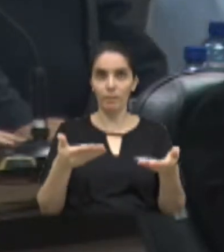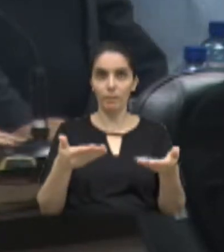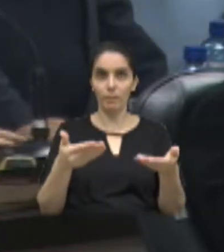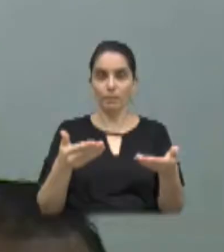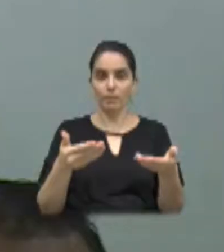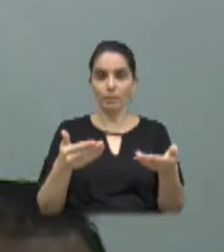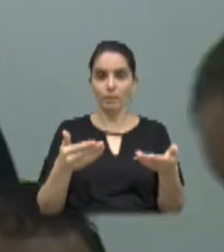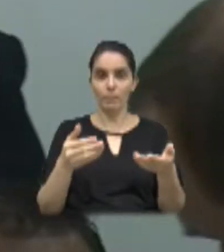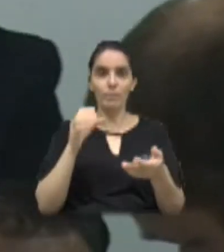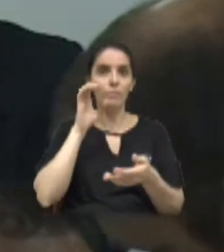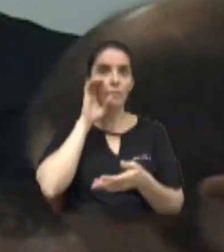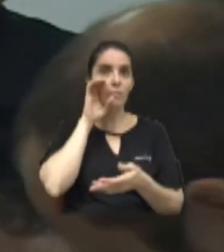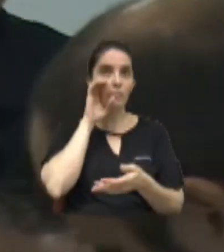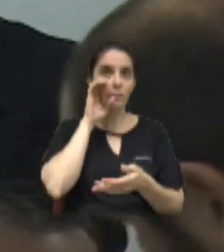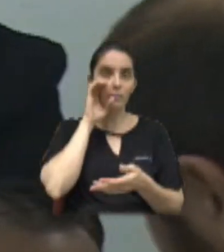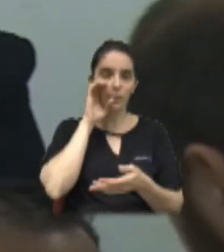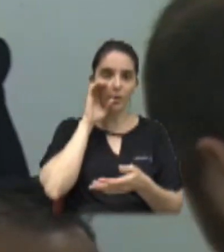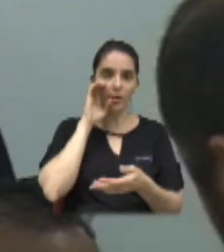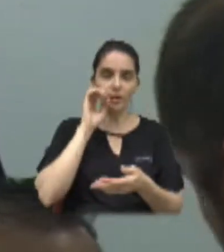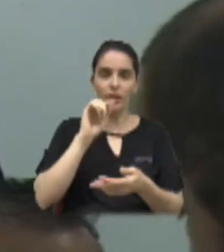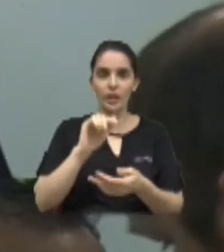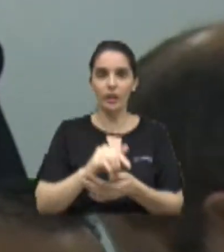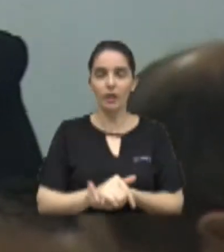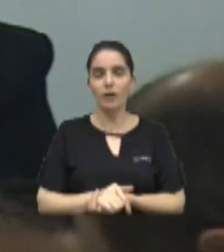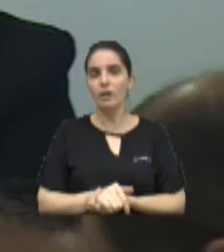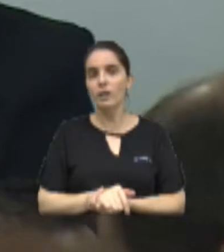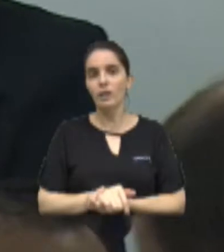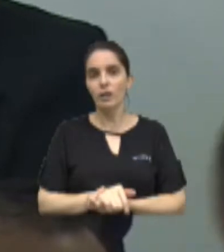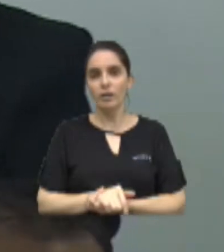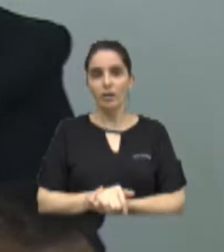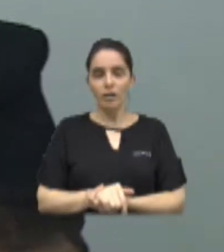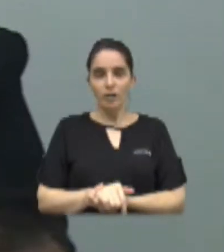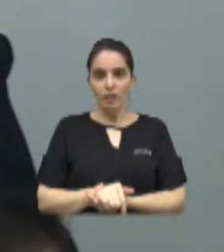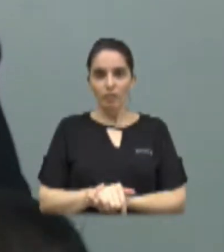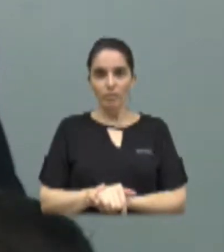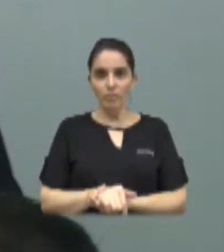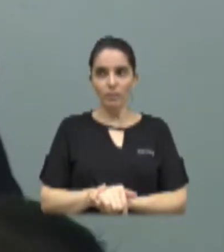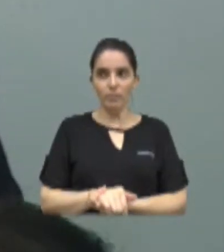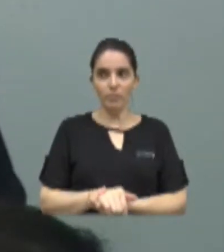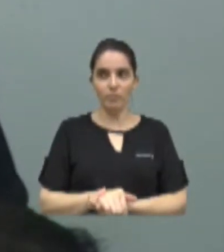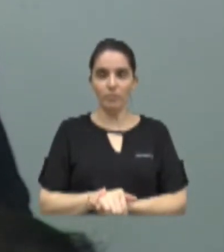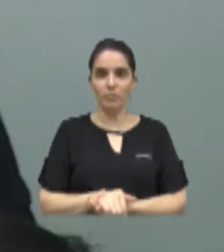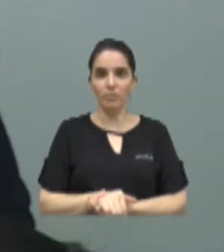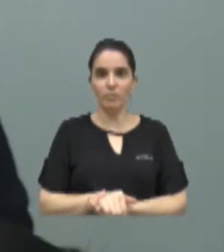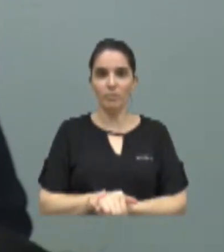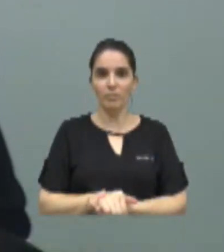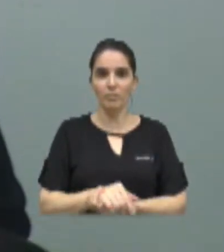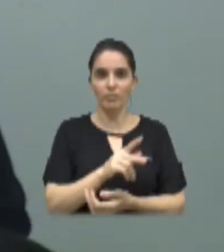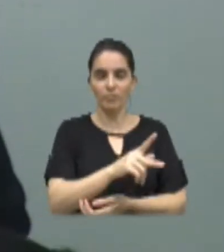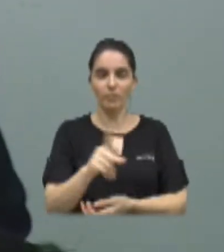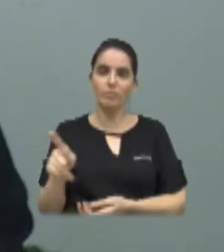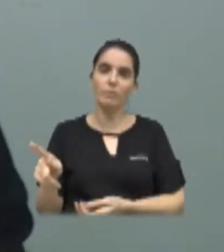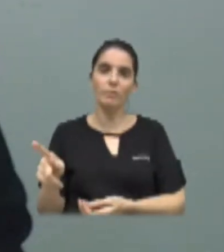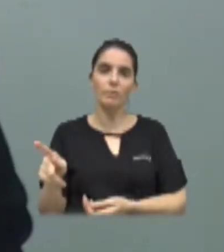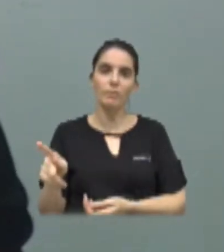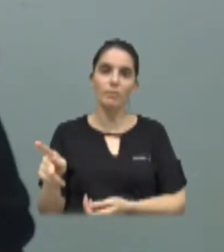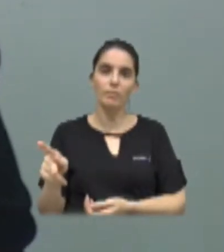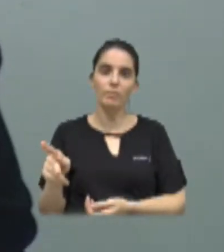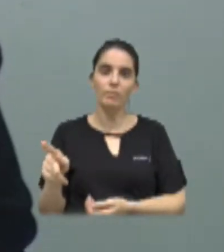meu? Só uma pergunta, depois o senhor responde. Mas, enfim, é o seguinte, senhor presidente, nobres